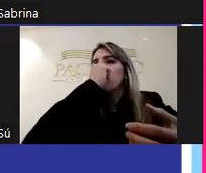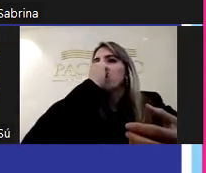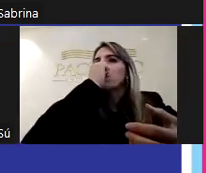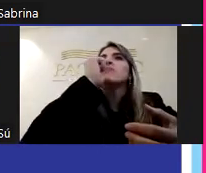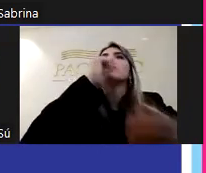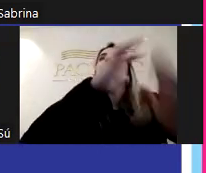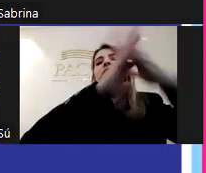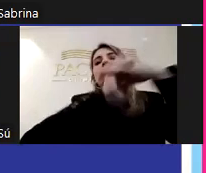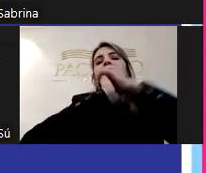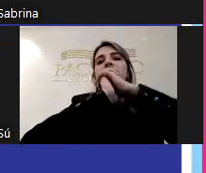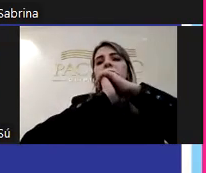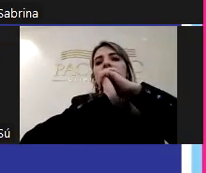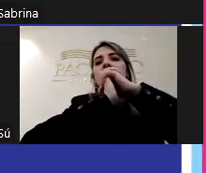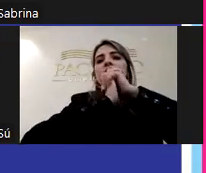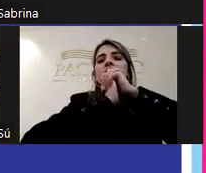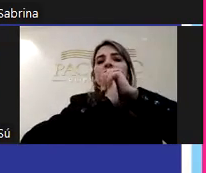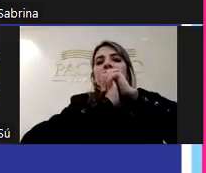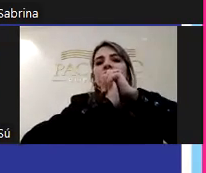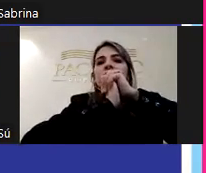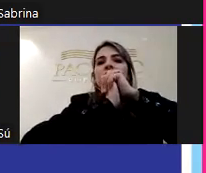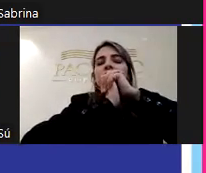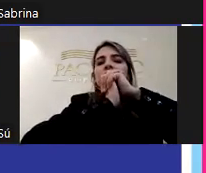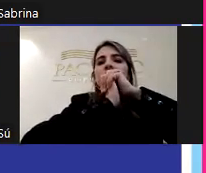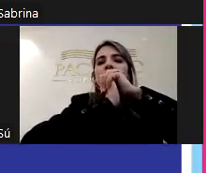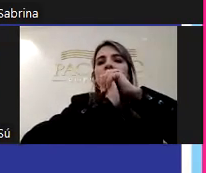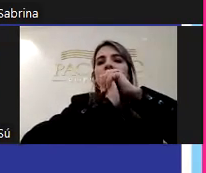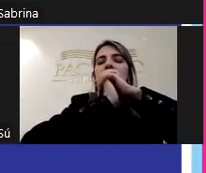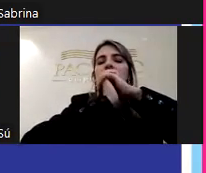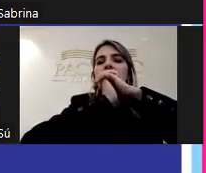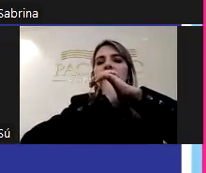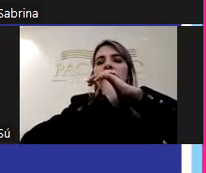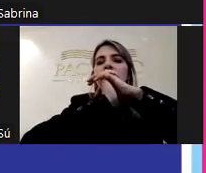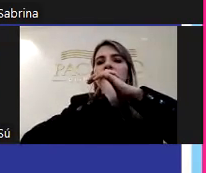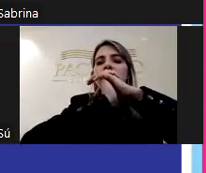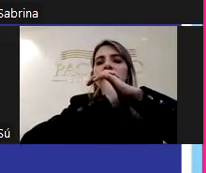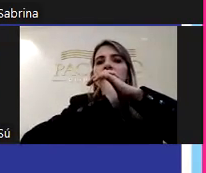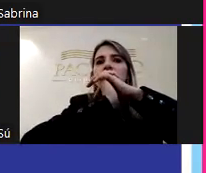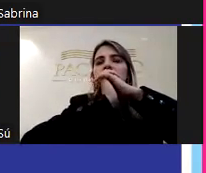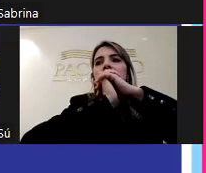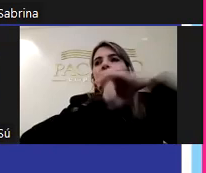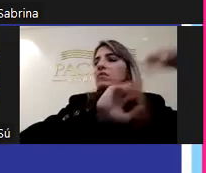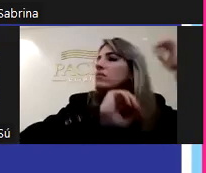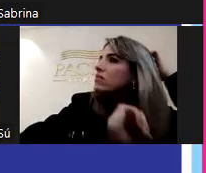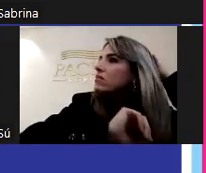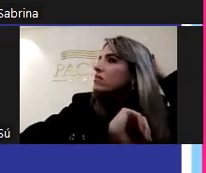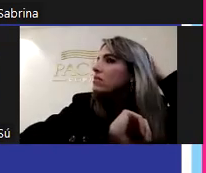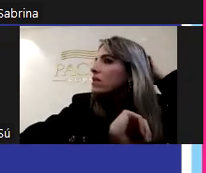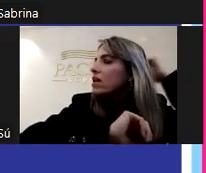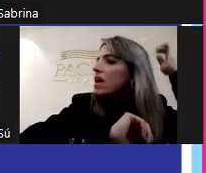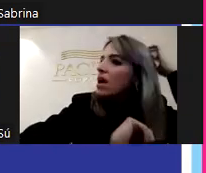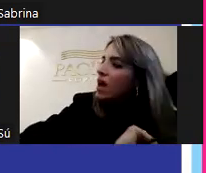ela está com insônia, pode ser que ela tenha um problema na vida sexual dela. A gente vai ouvindo, vai ouvindo, vai ouvindo,